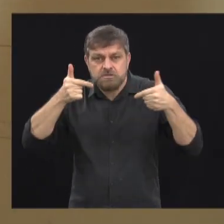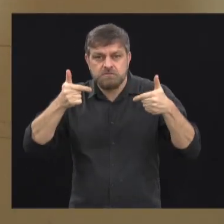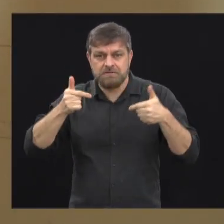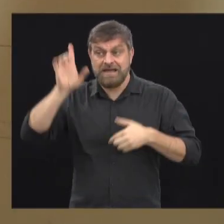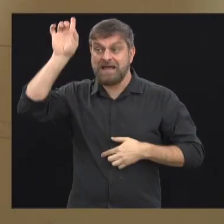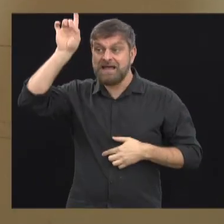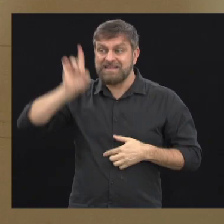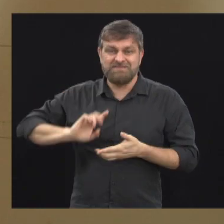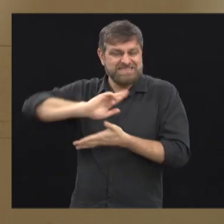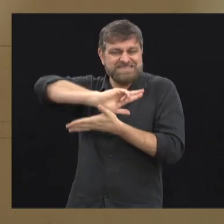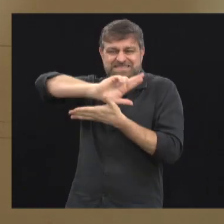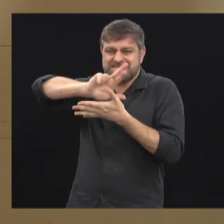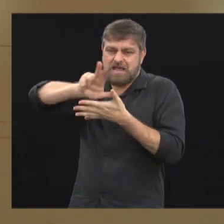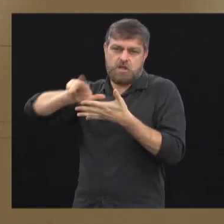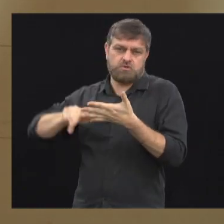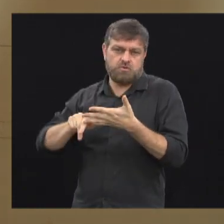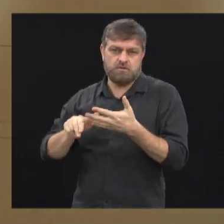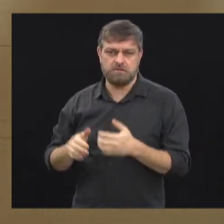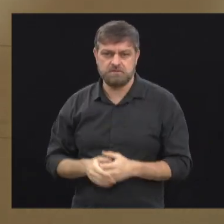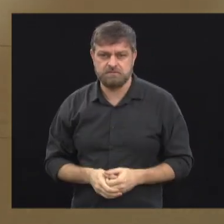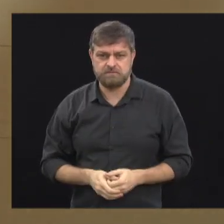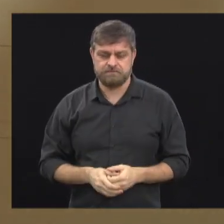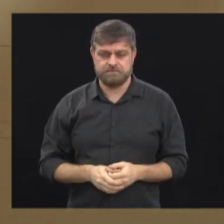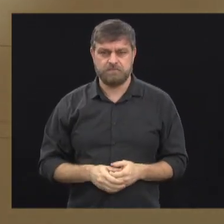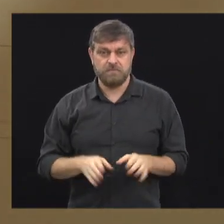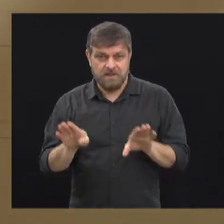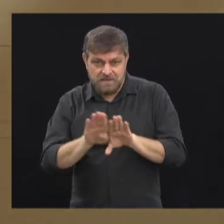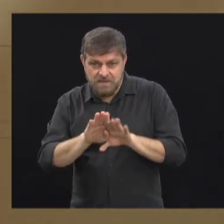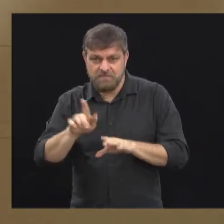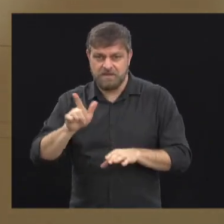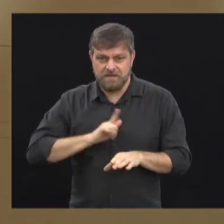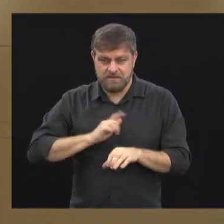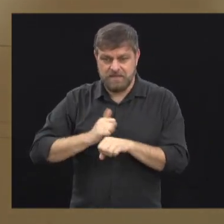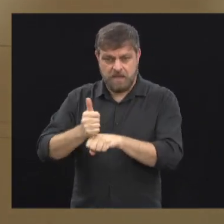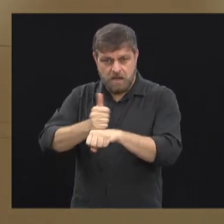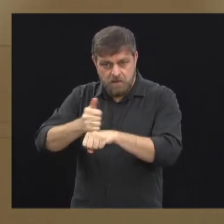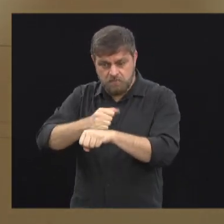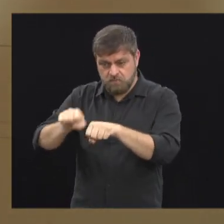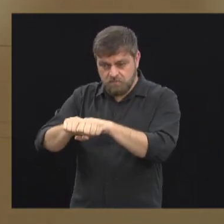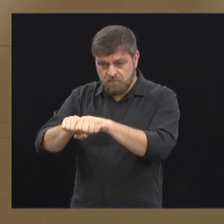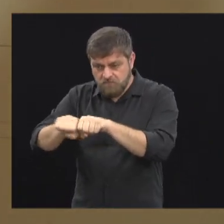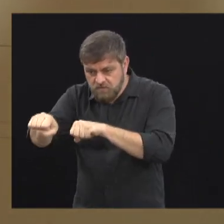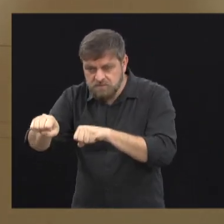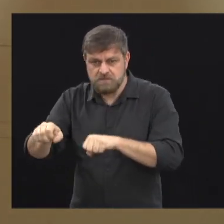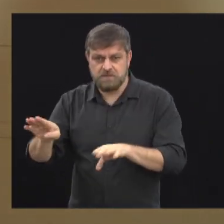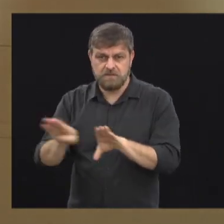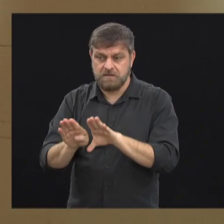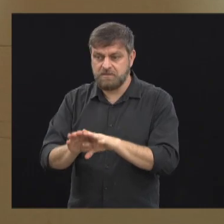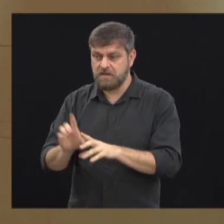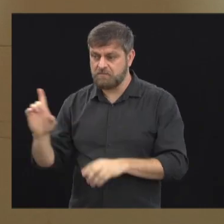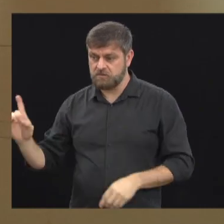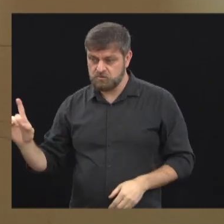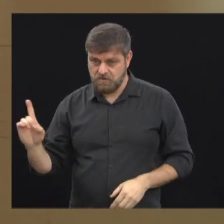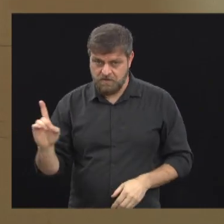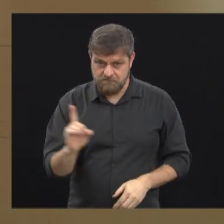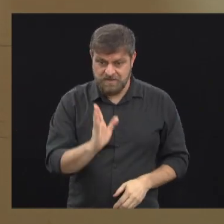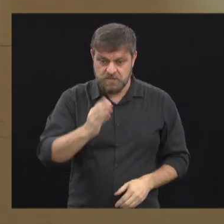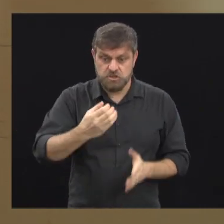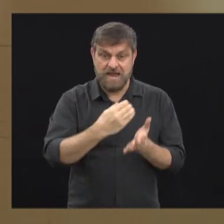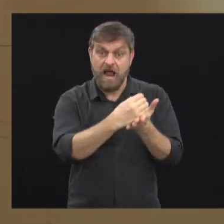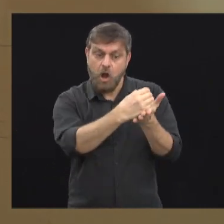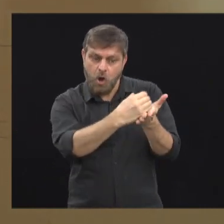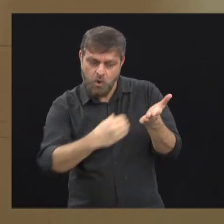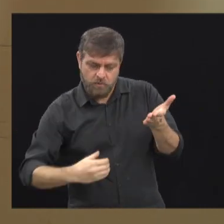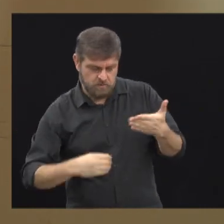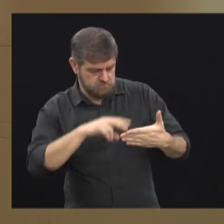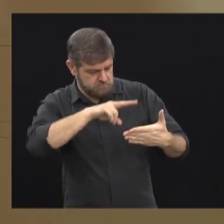as deficiências, então isso é um diferencial. Então a gente também tem um serviço de profissionalização que a pessoa vem, já traz o